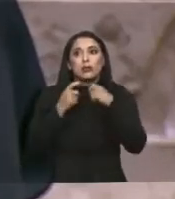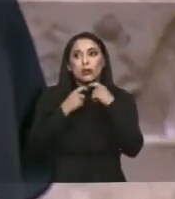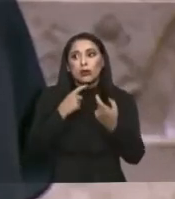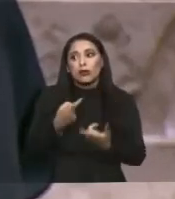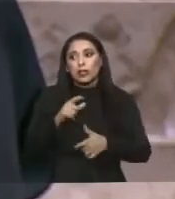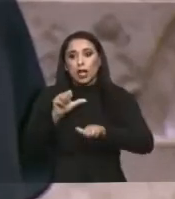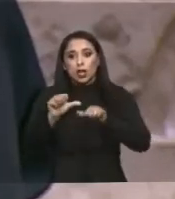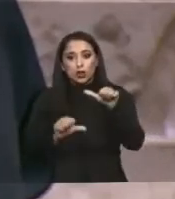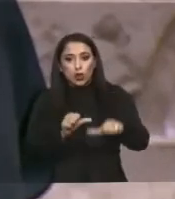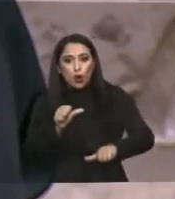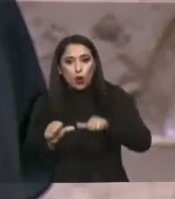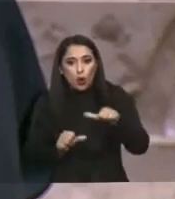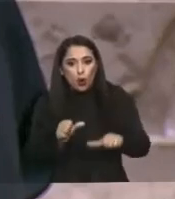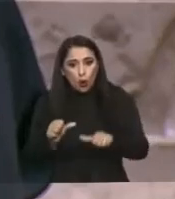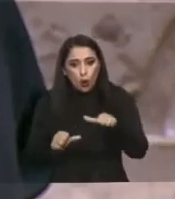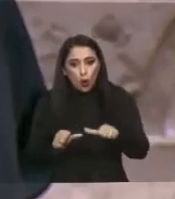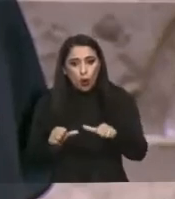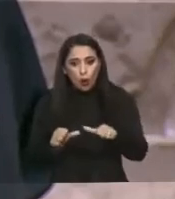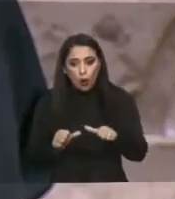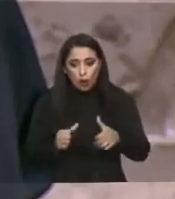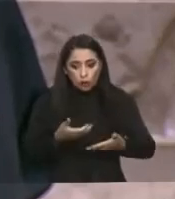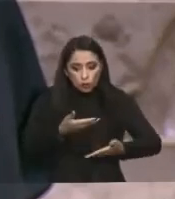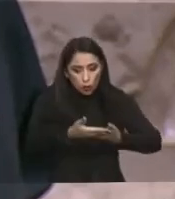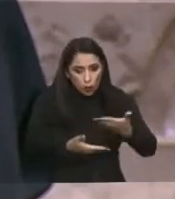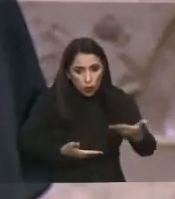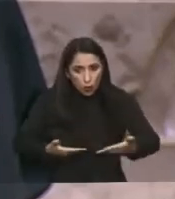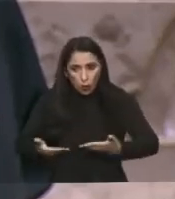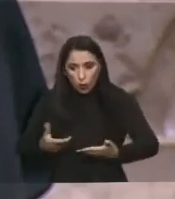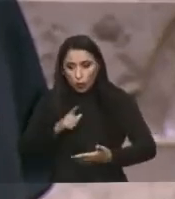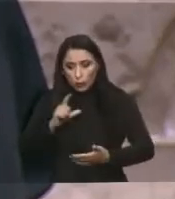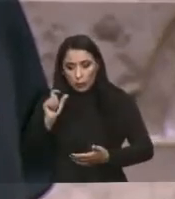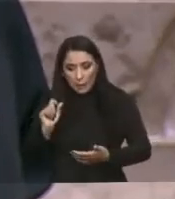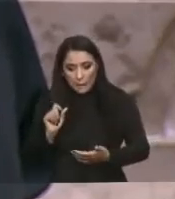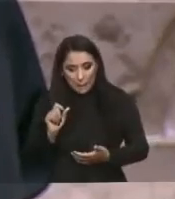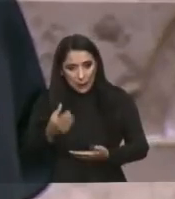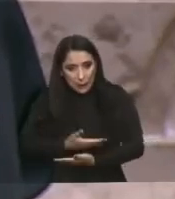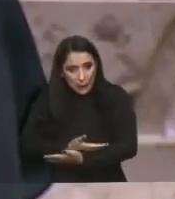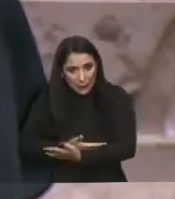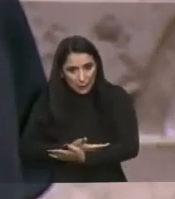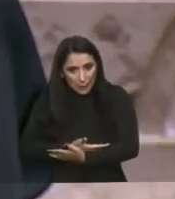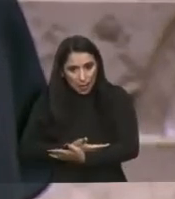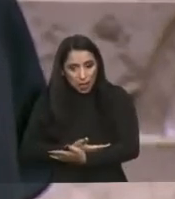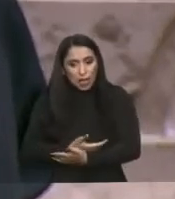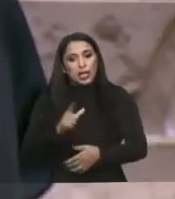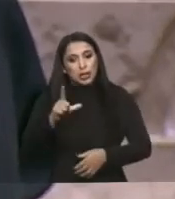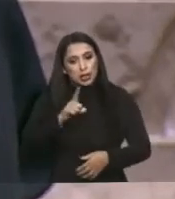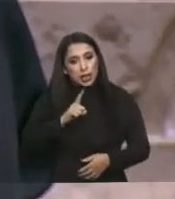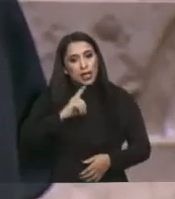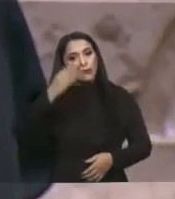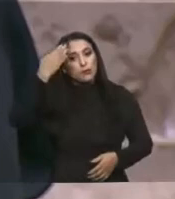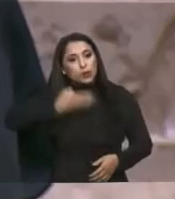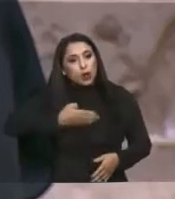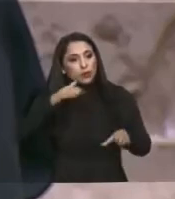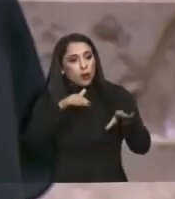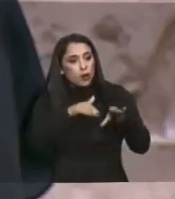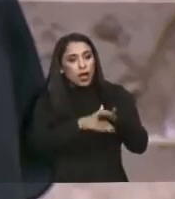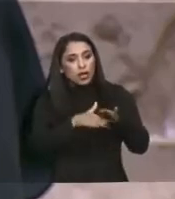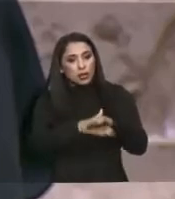que a imprensa tem revelado ao longo dos anos, um fato corriqueiro. E grandes obras